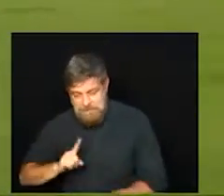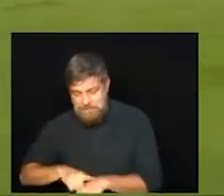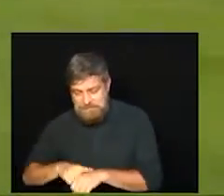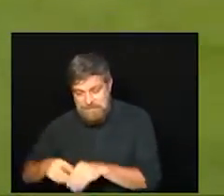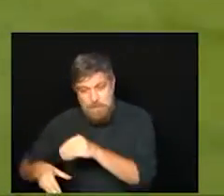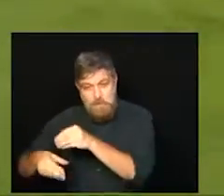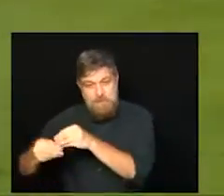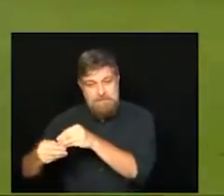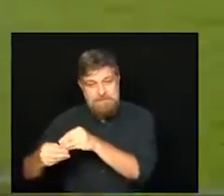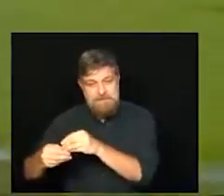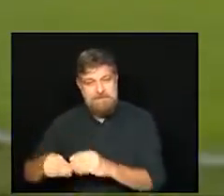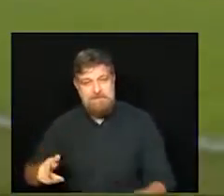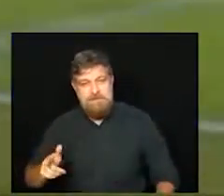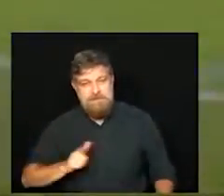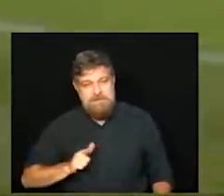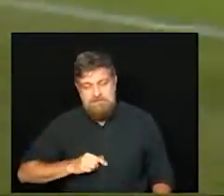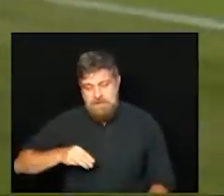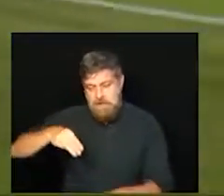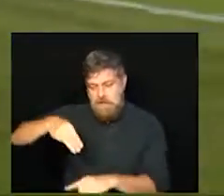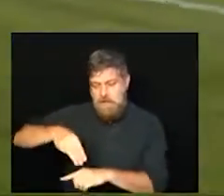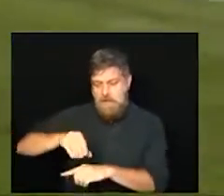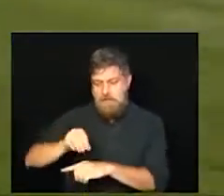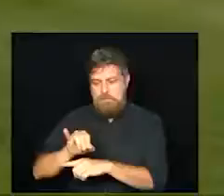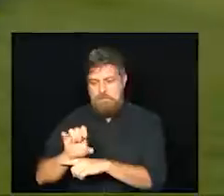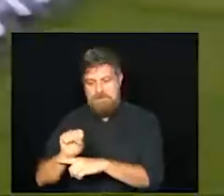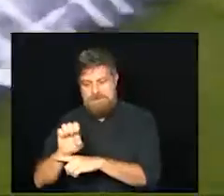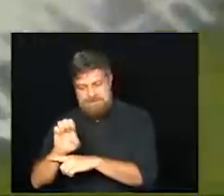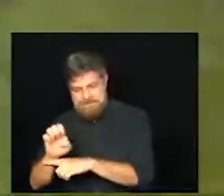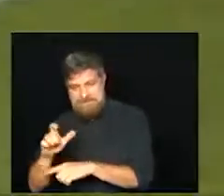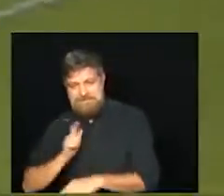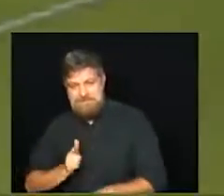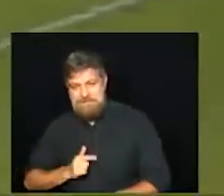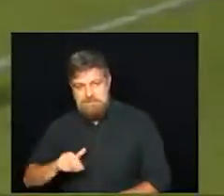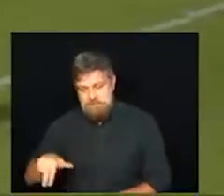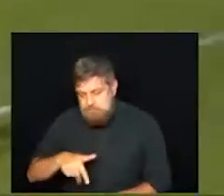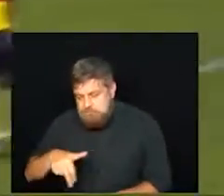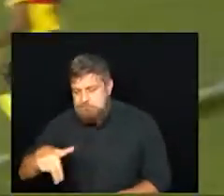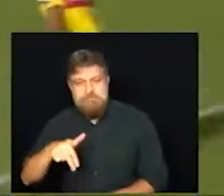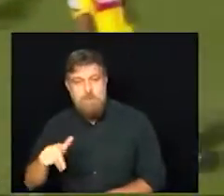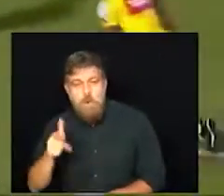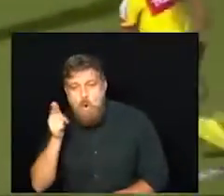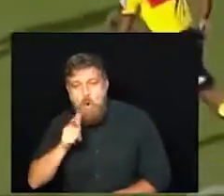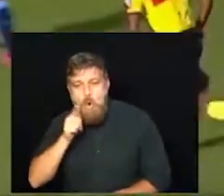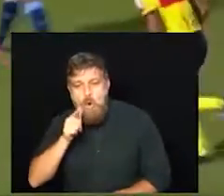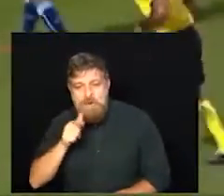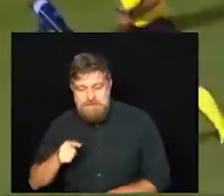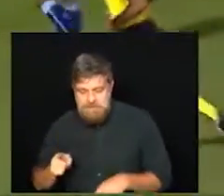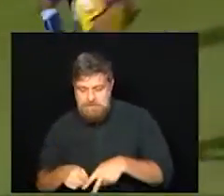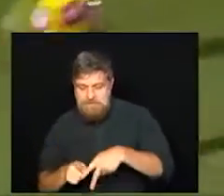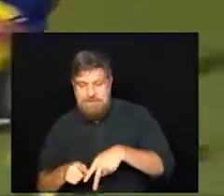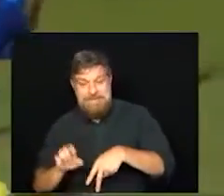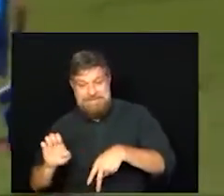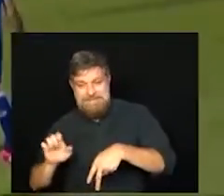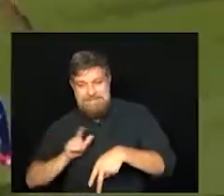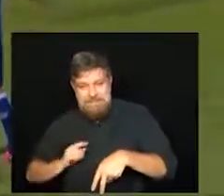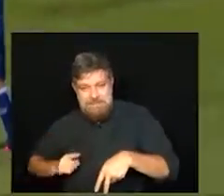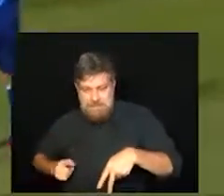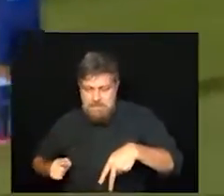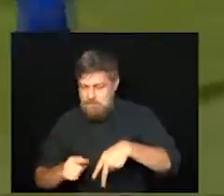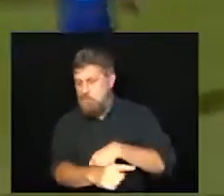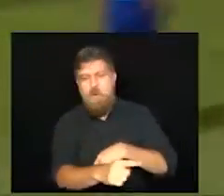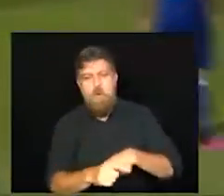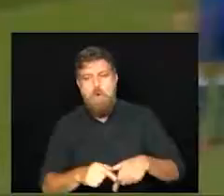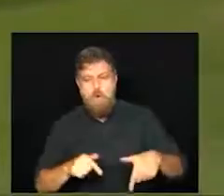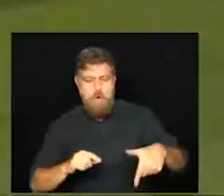acréscimos iluminado. Moisés recebeu na área, limpou a jogada e de perna esquerda bateu cruzado para